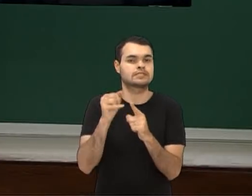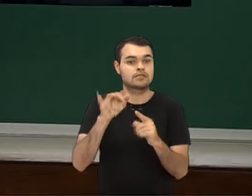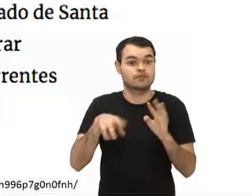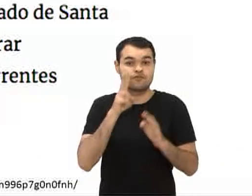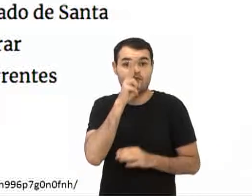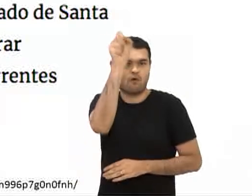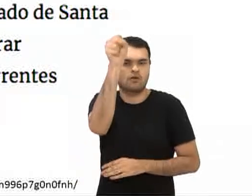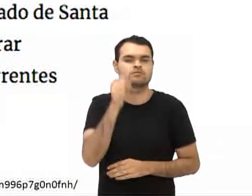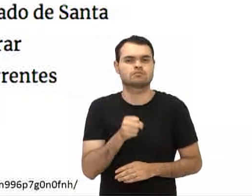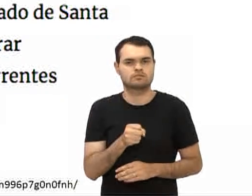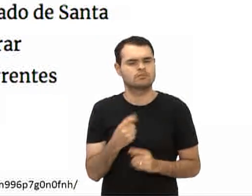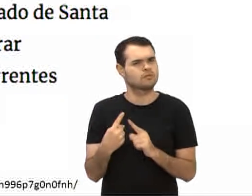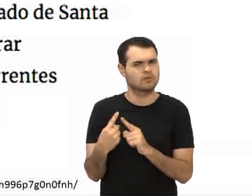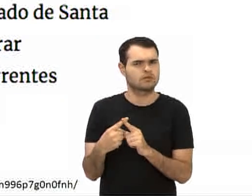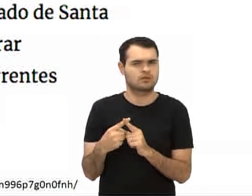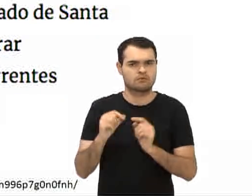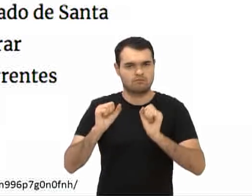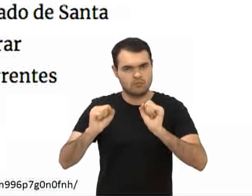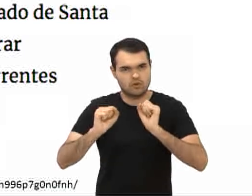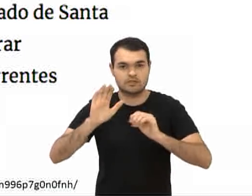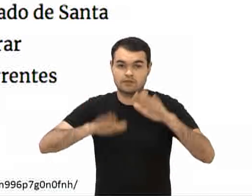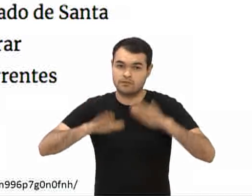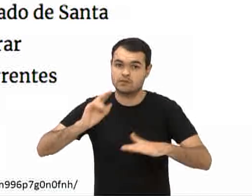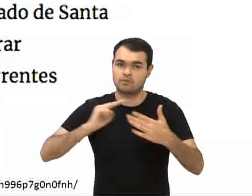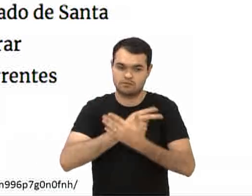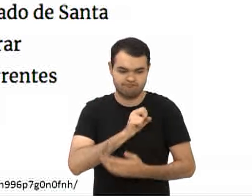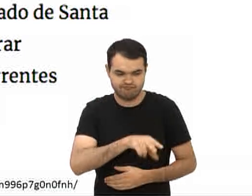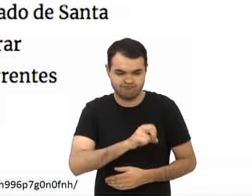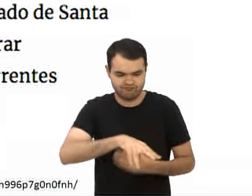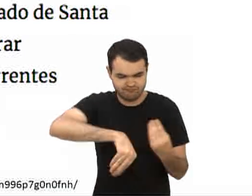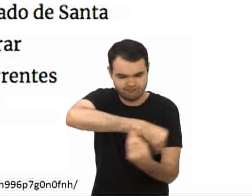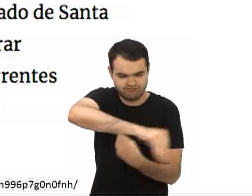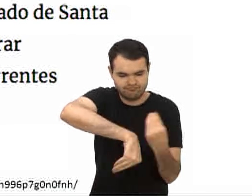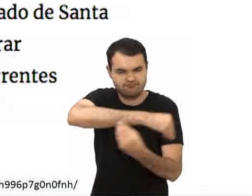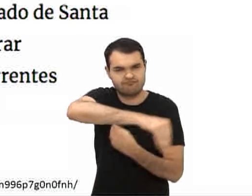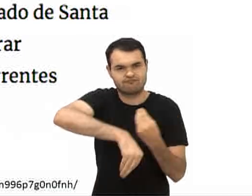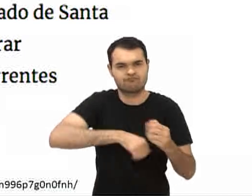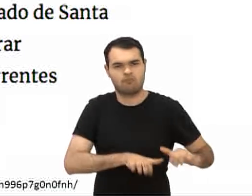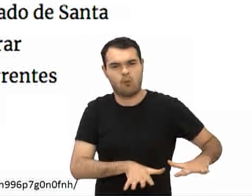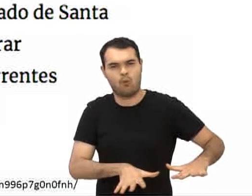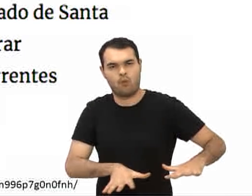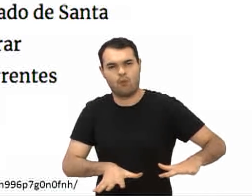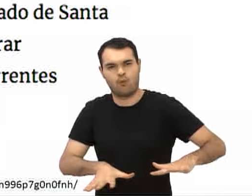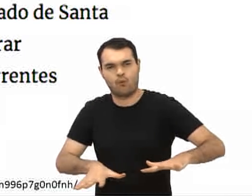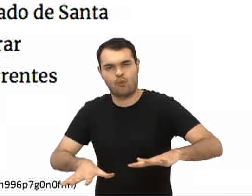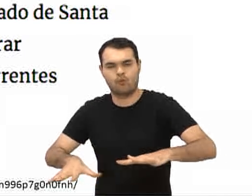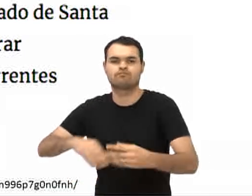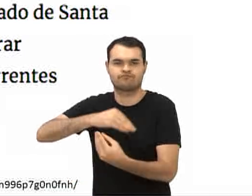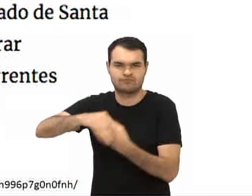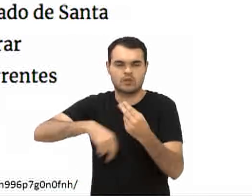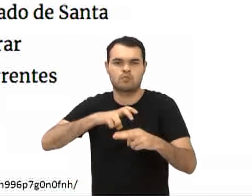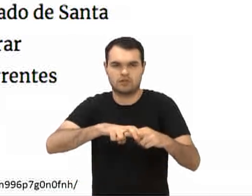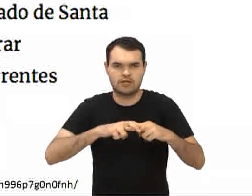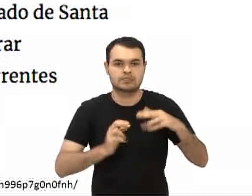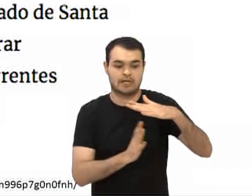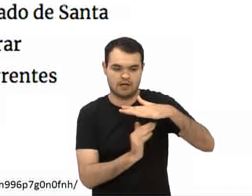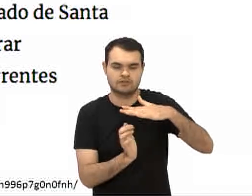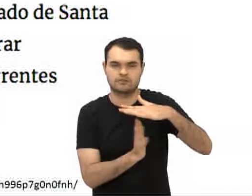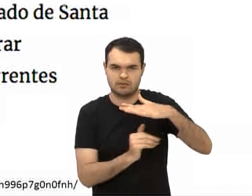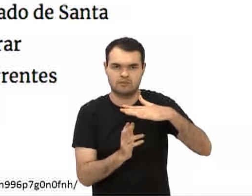país. Agora, olha que interessante essa reportagem bem para nós aqui do nosso estado do Paraná.